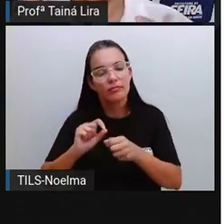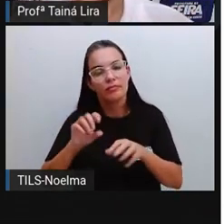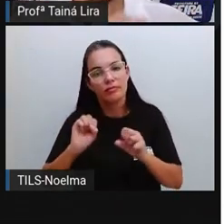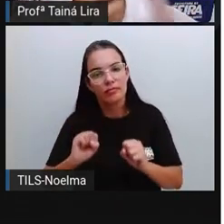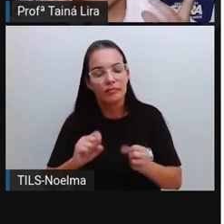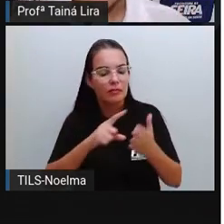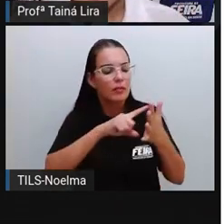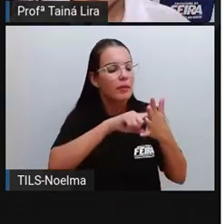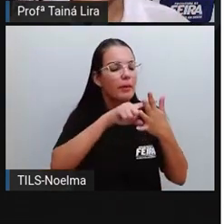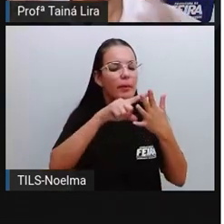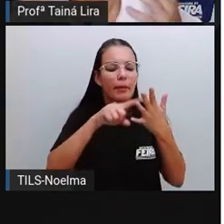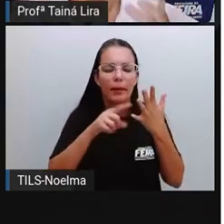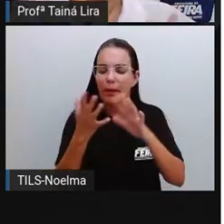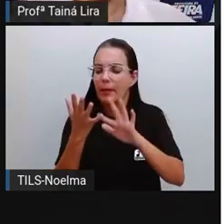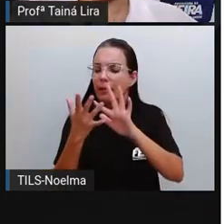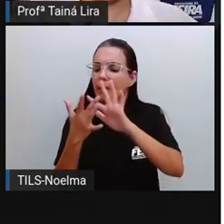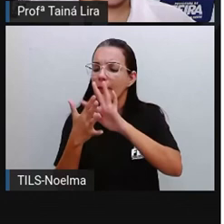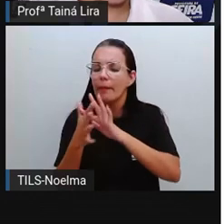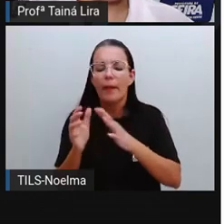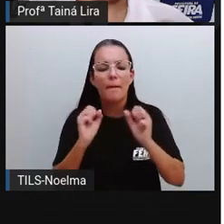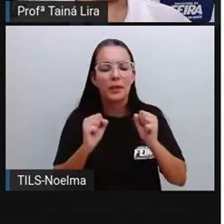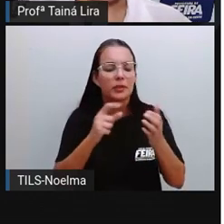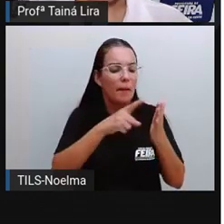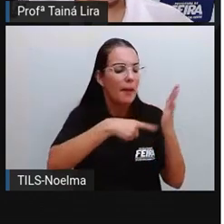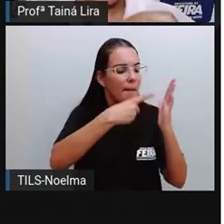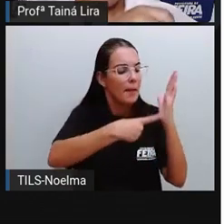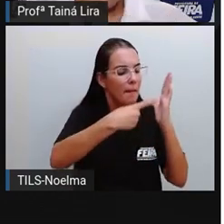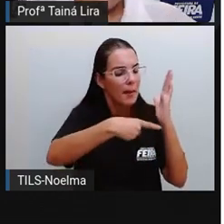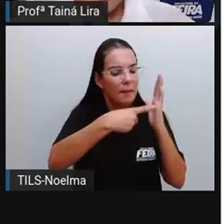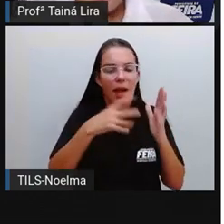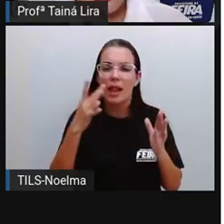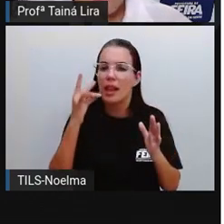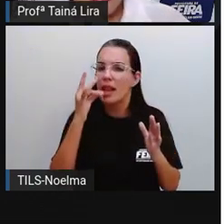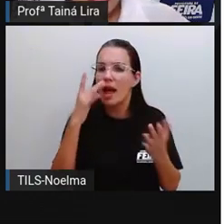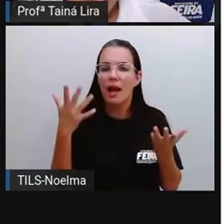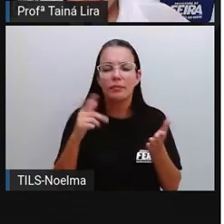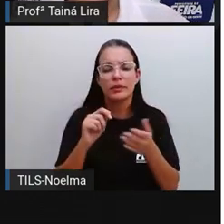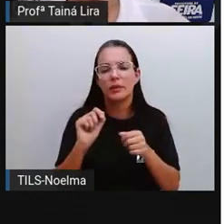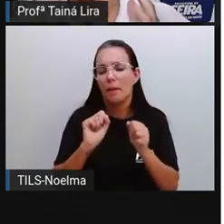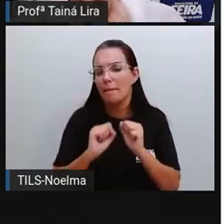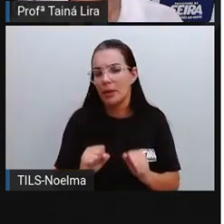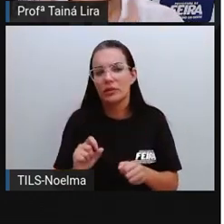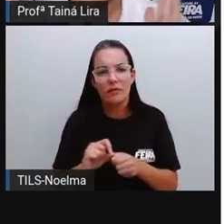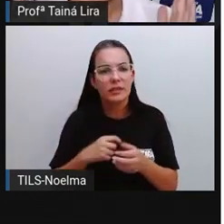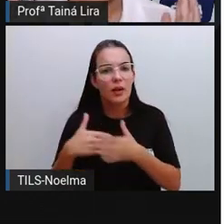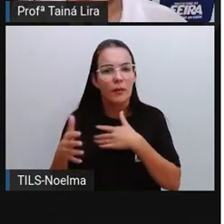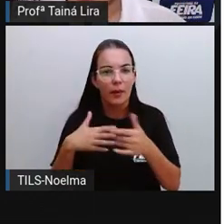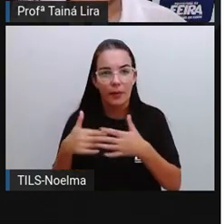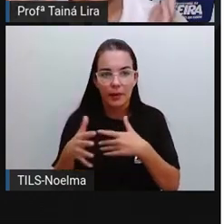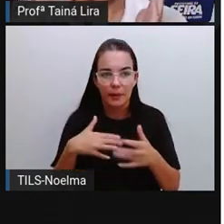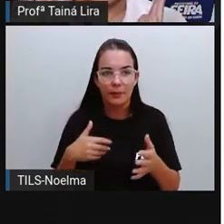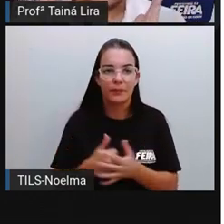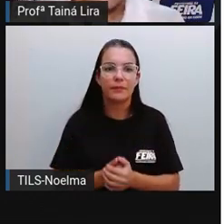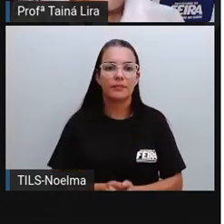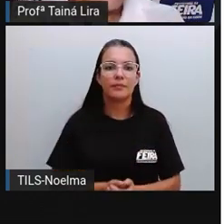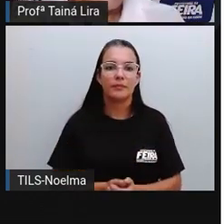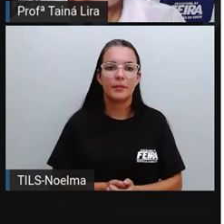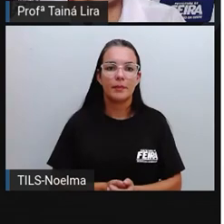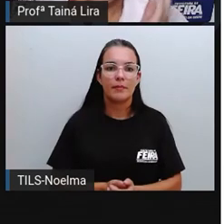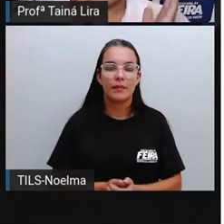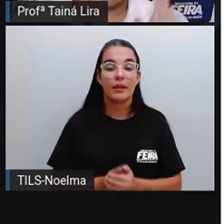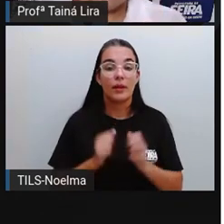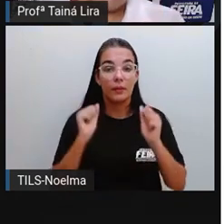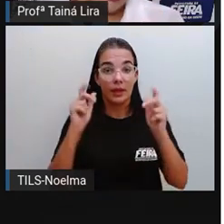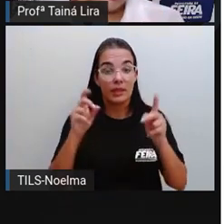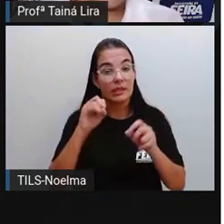até contar no dedo, pode pegar ali o lápis, o papel, desenhar palitinho, não tem problema, tá certo?